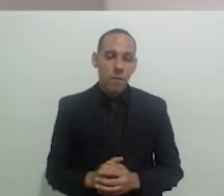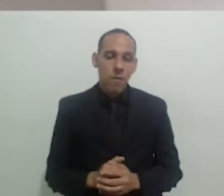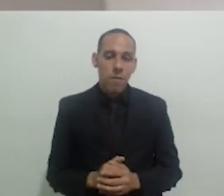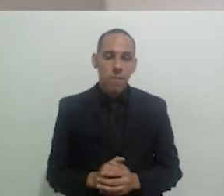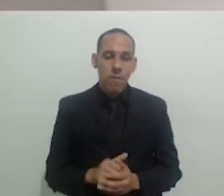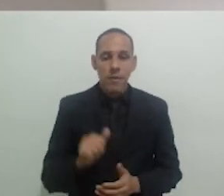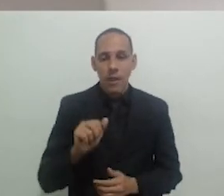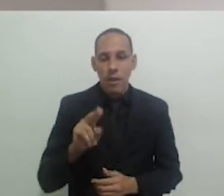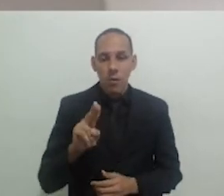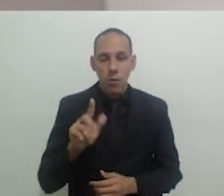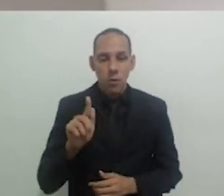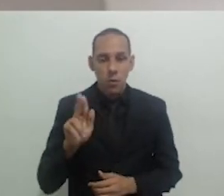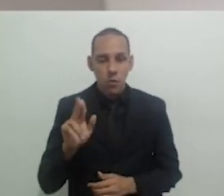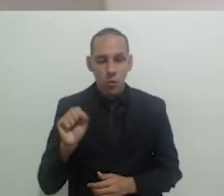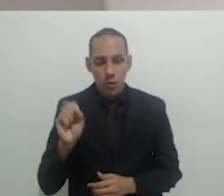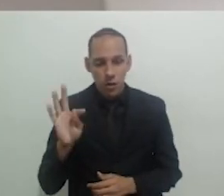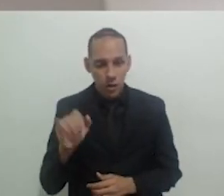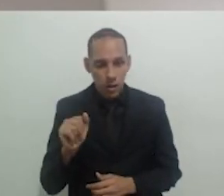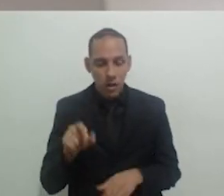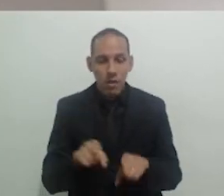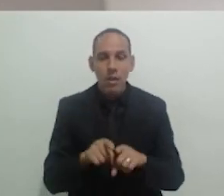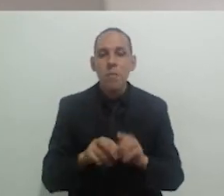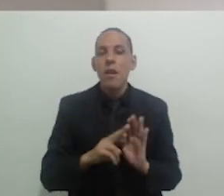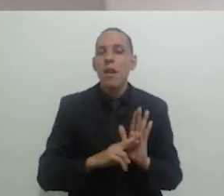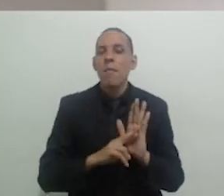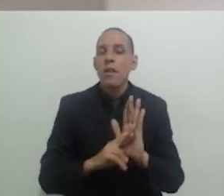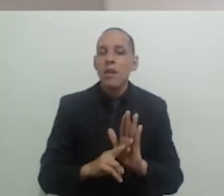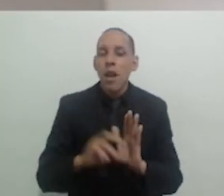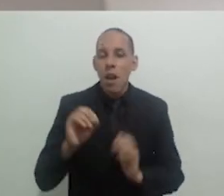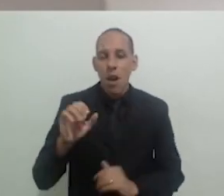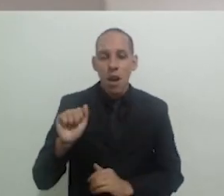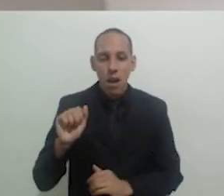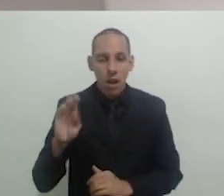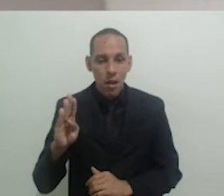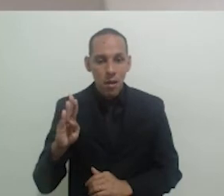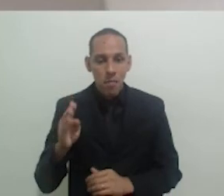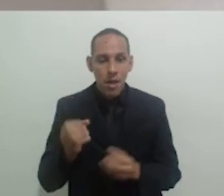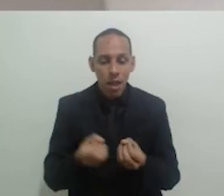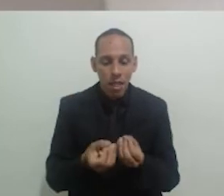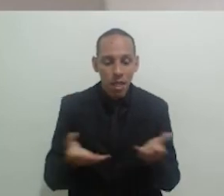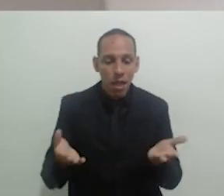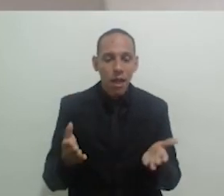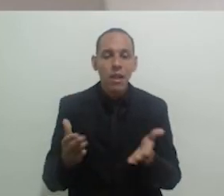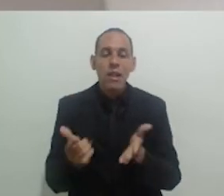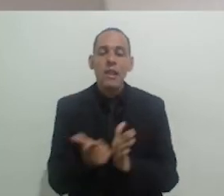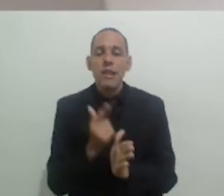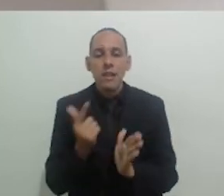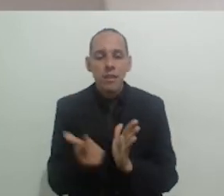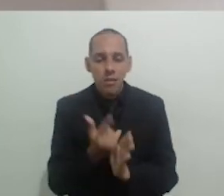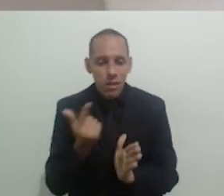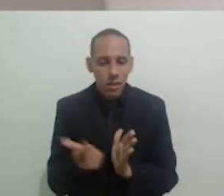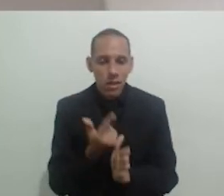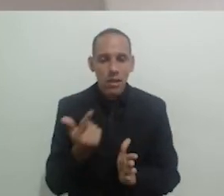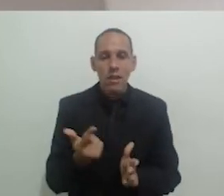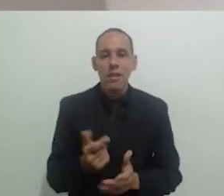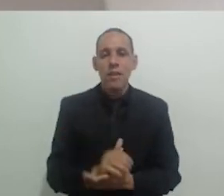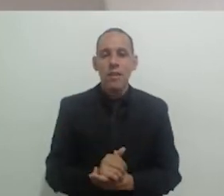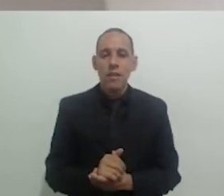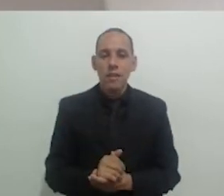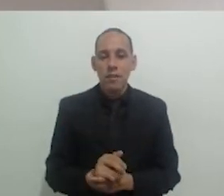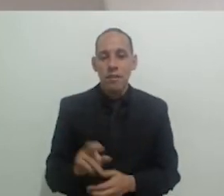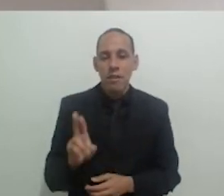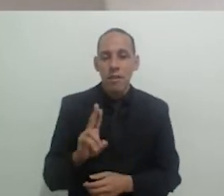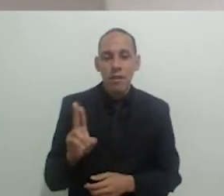o senhor representante da Ordem dos Advogados do Brasil, ao lançamento do livro de autoria deste magistrado, intitulado